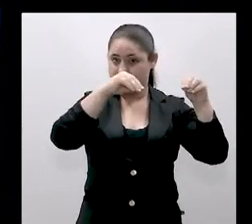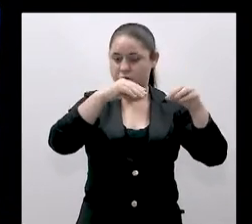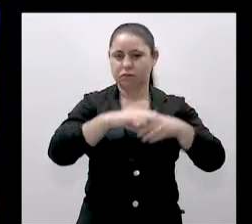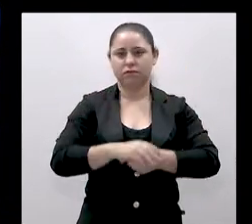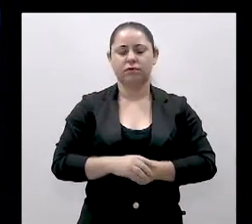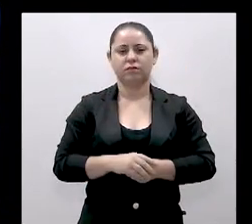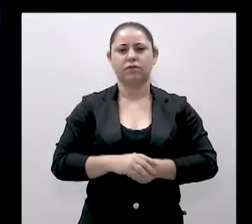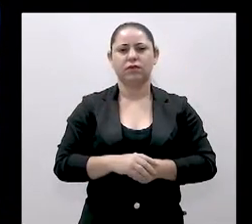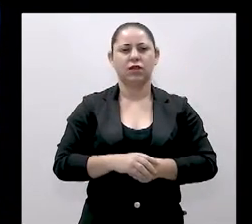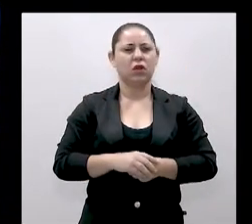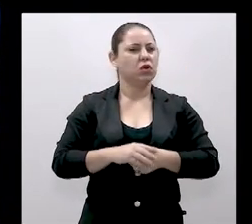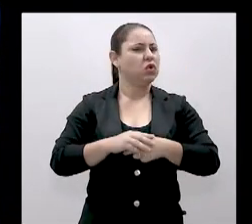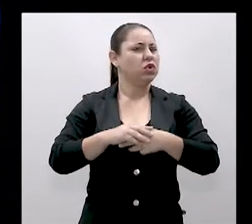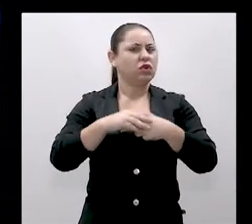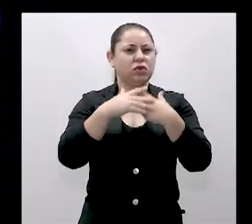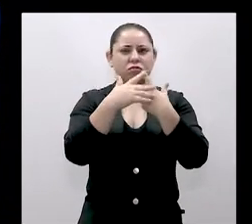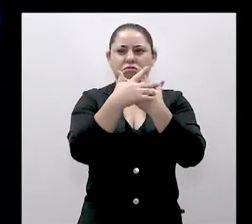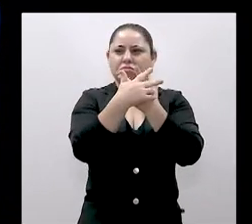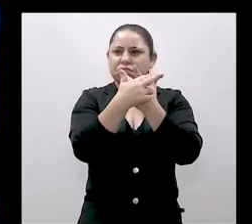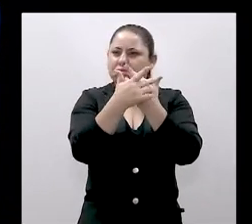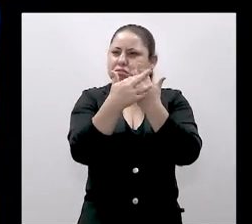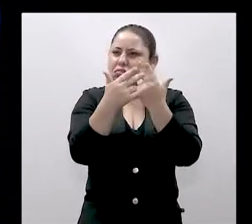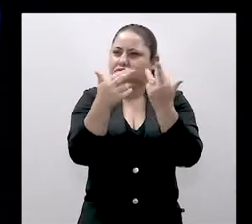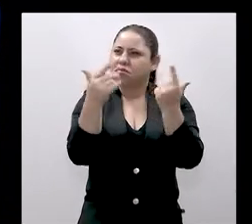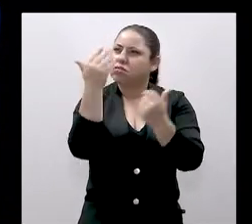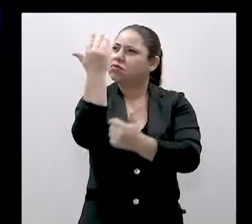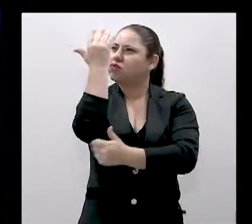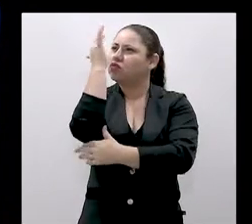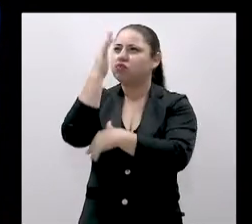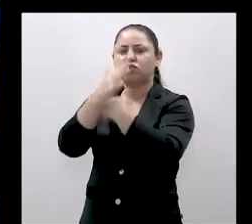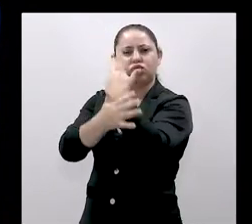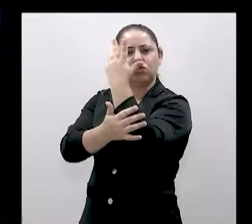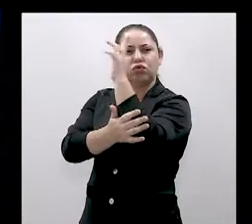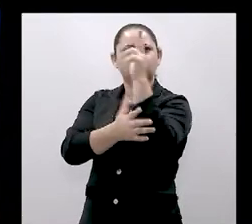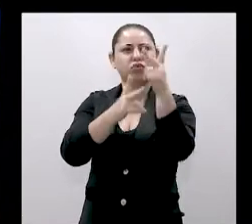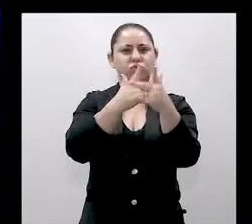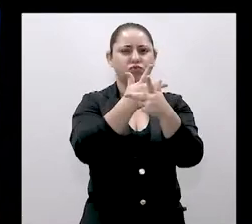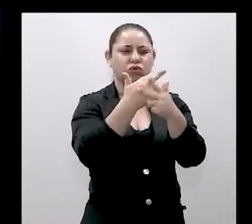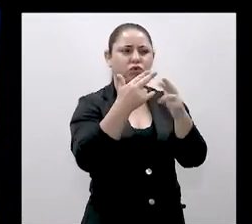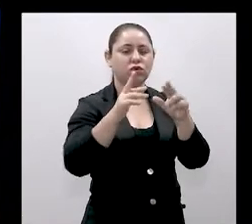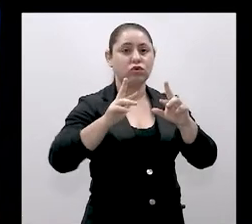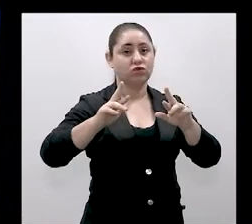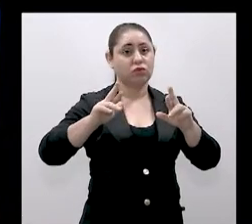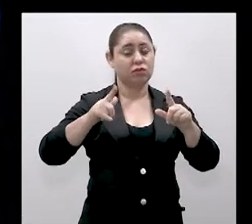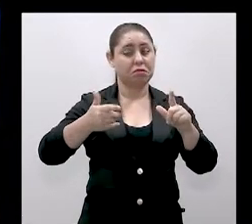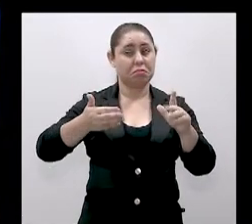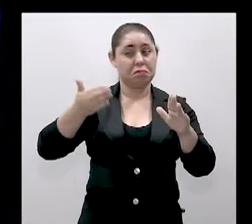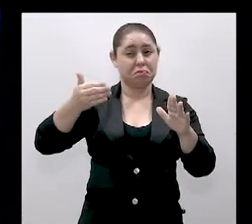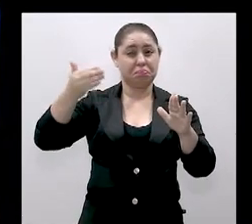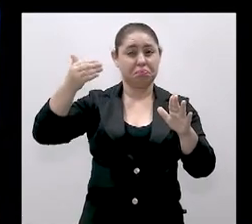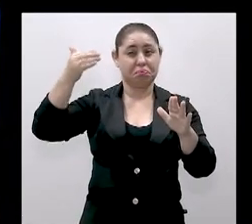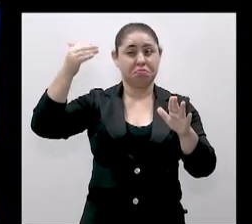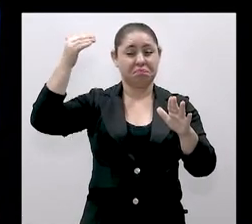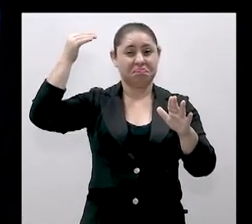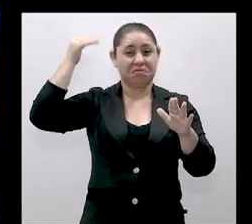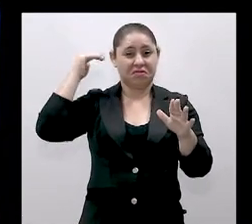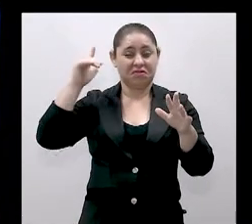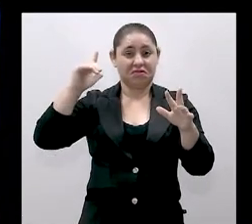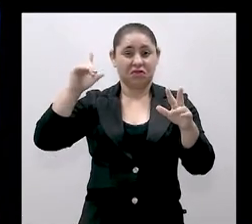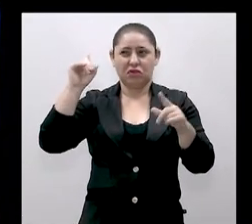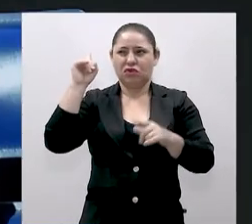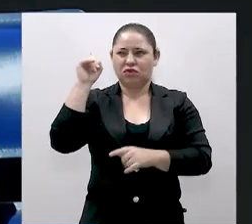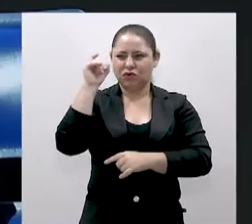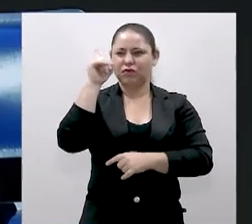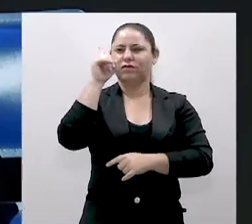bioma completamente diferente né uma situação naquela época Ultra super